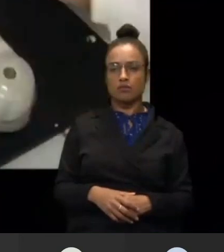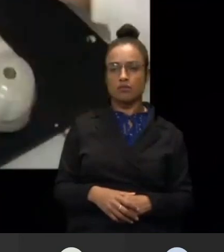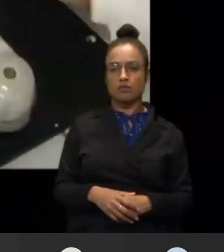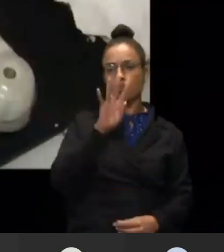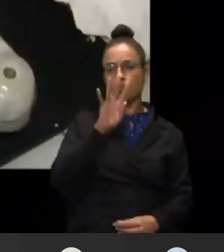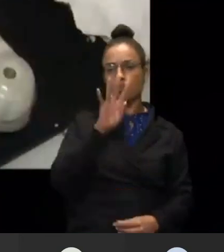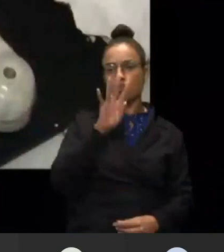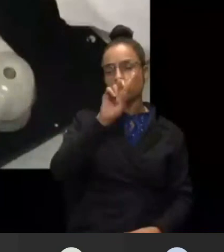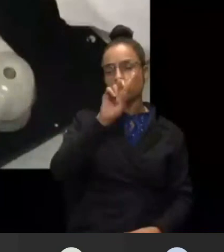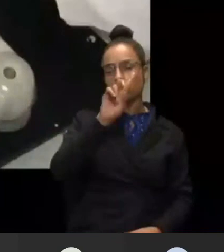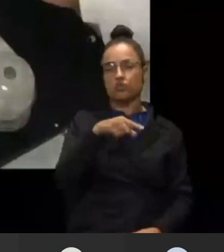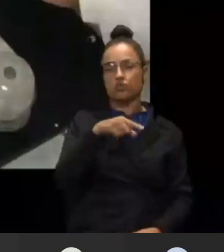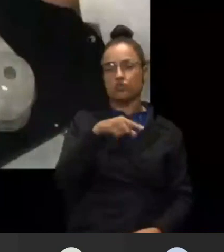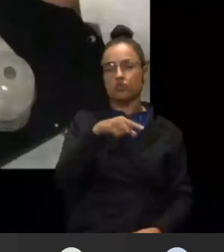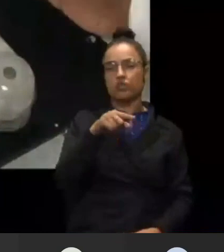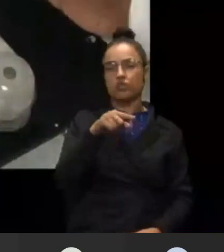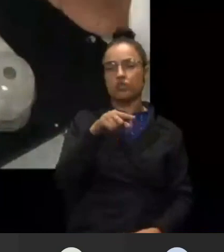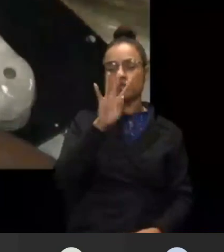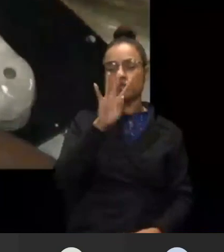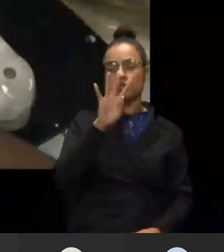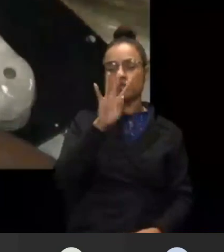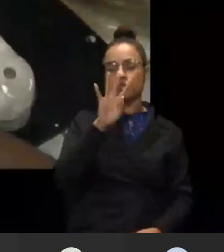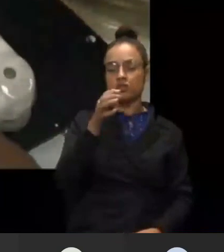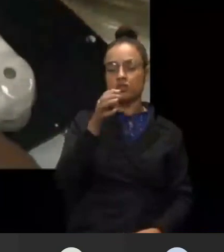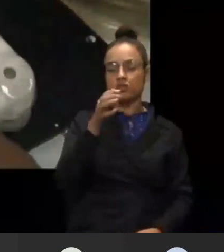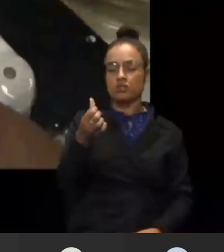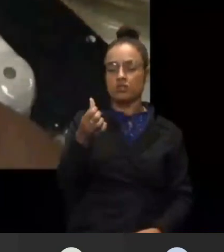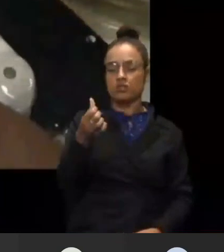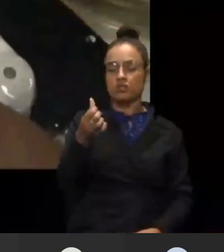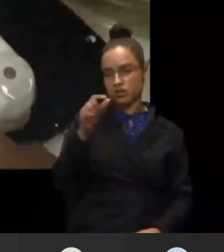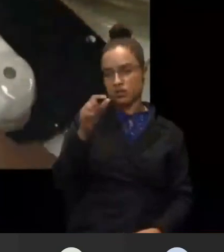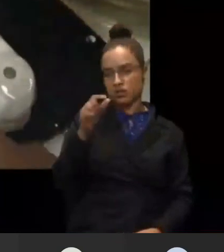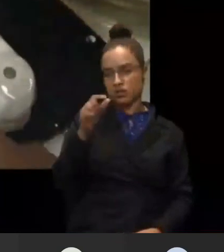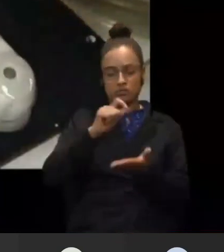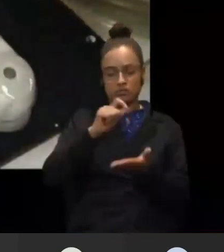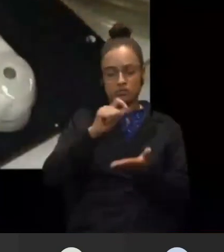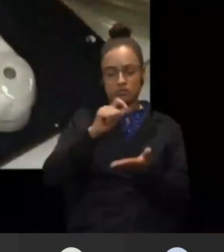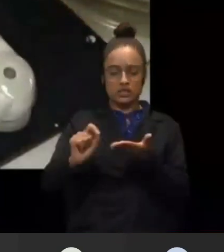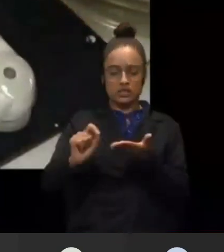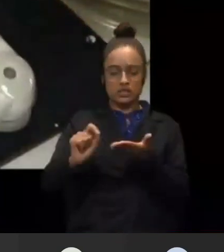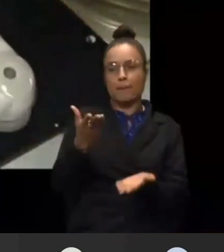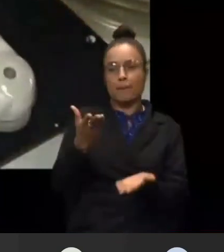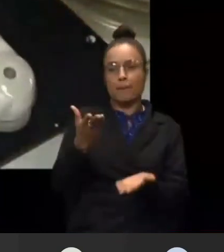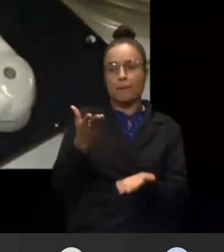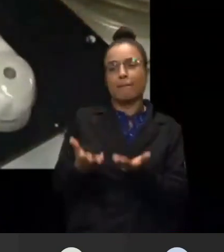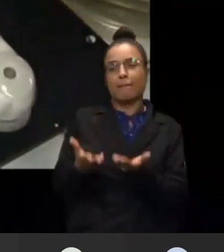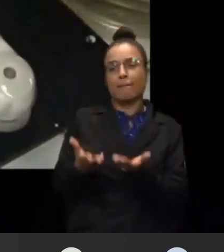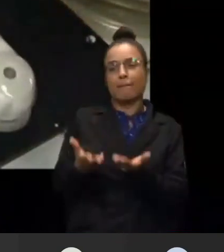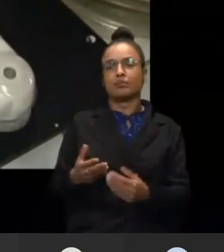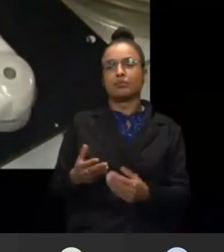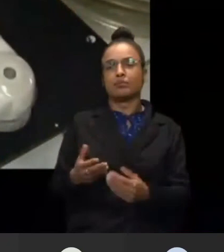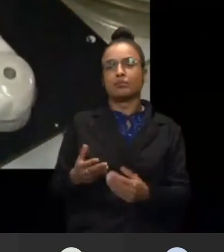Dois vírgula 46. Você vai anotar o peso da amostra,